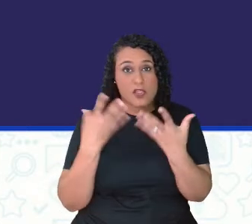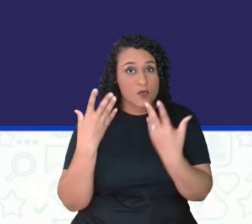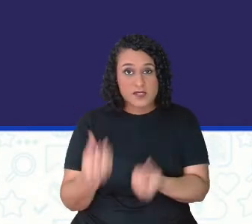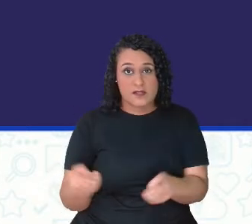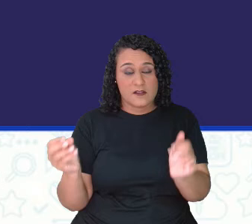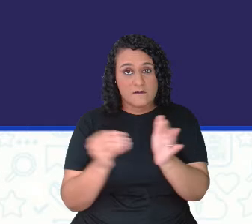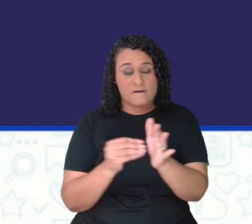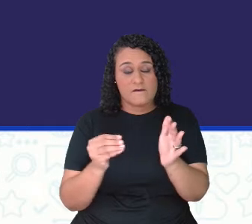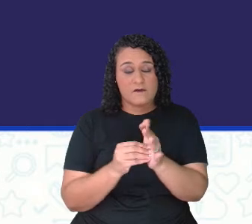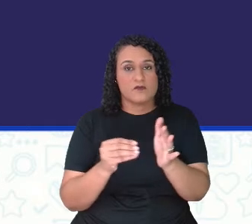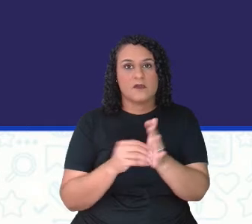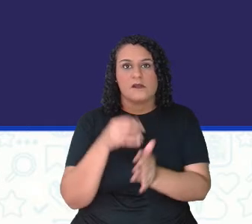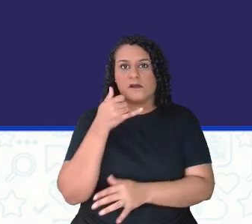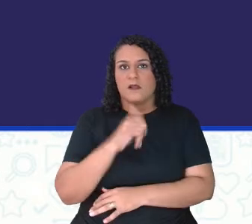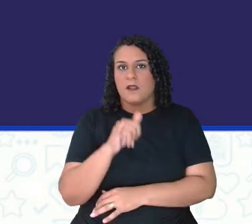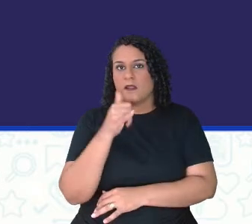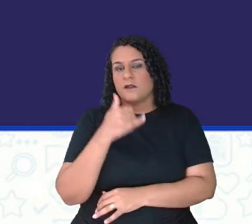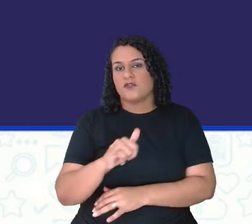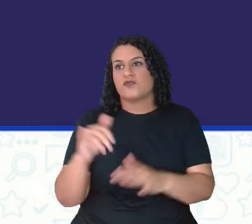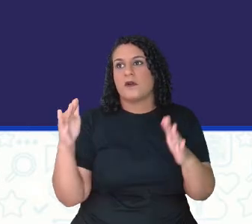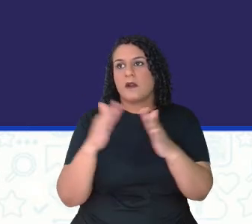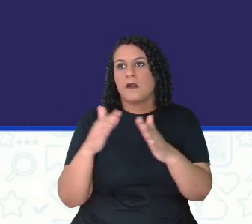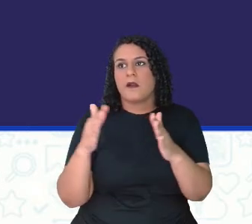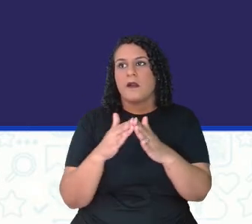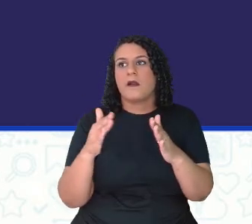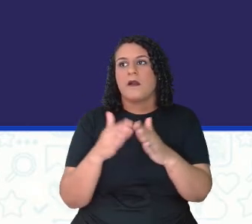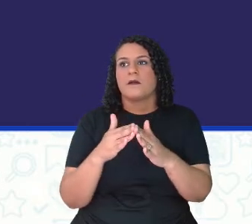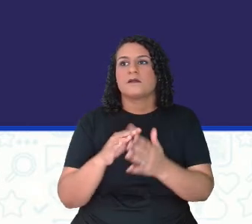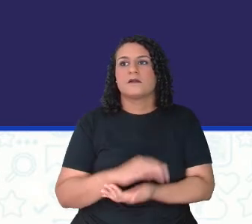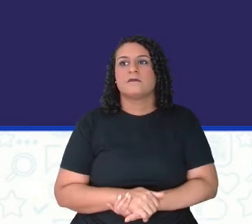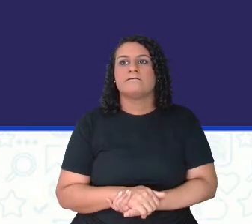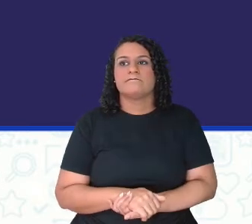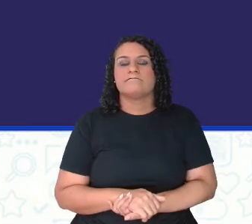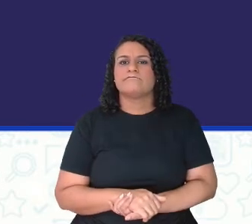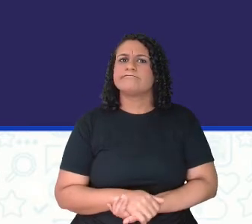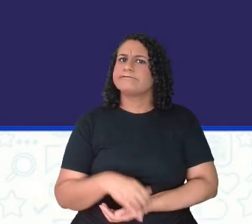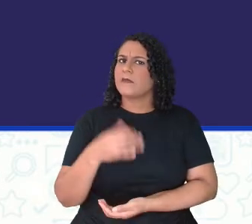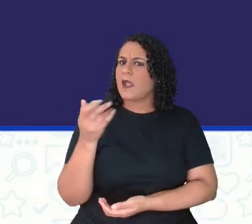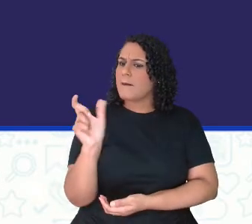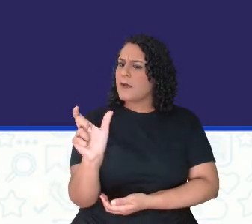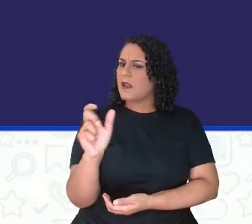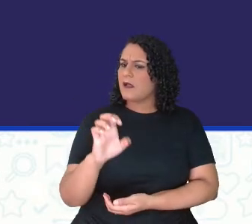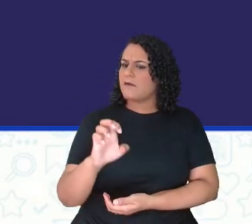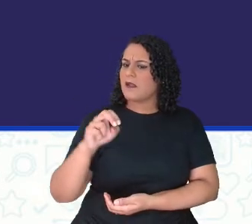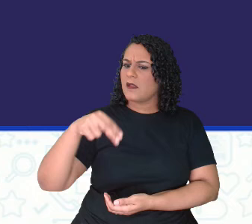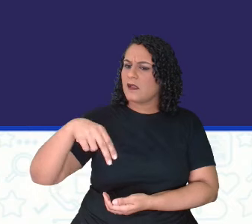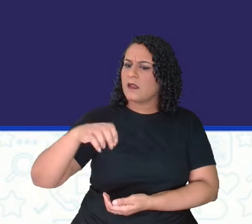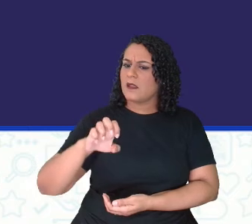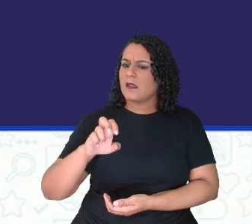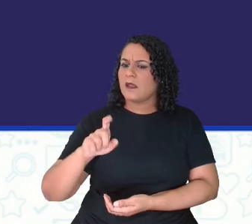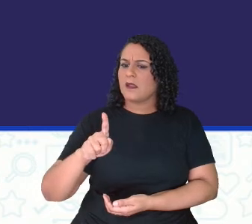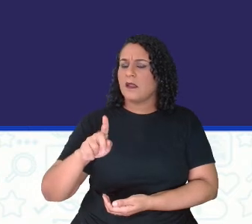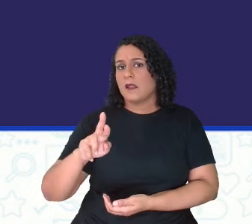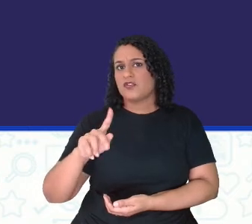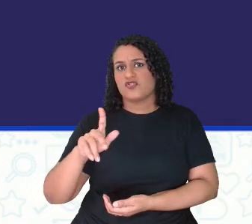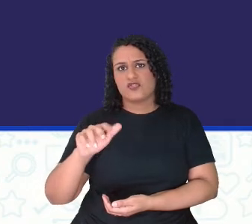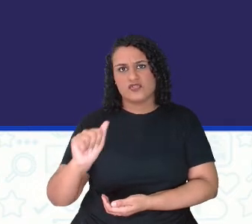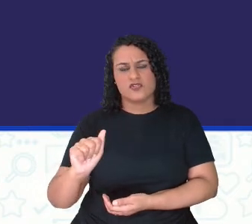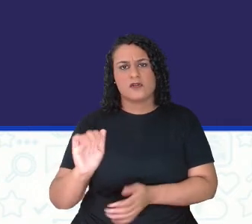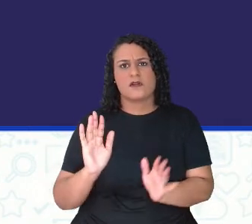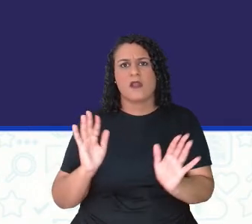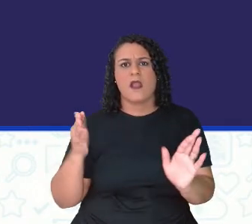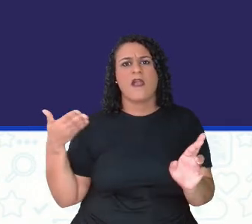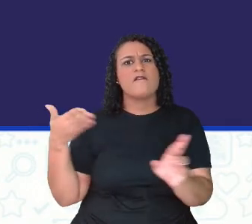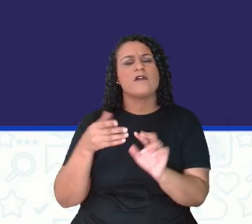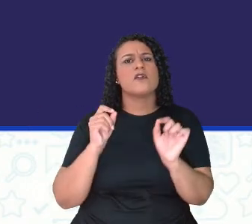casa. Leia bons fluidos. A palavra aí, energia, ela se refere, qual é a